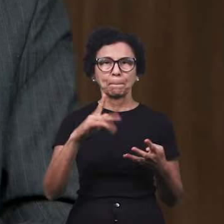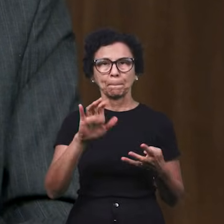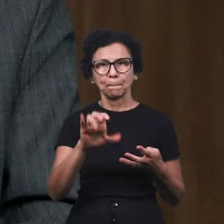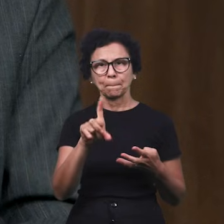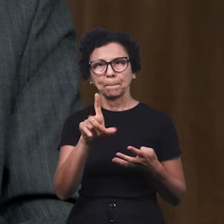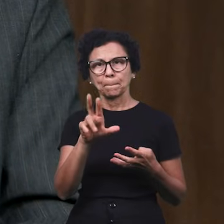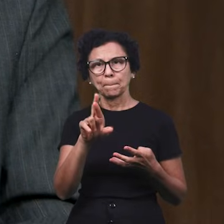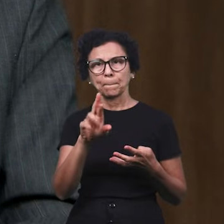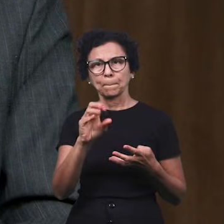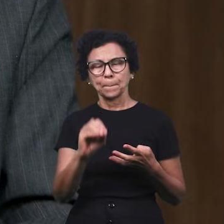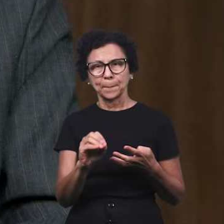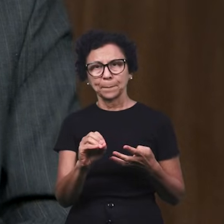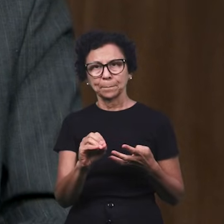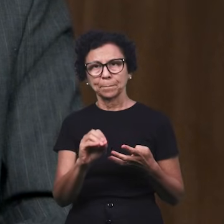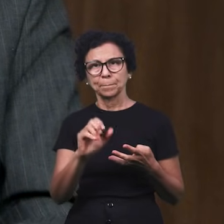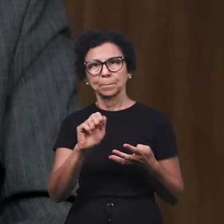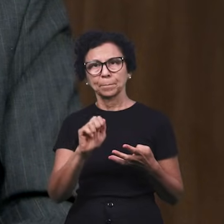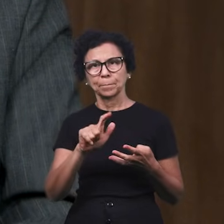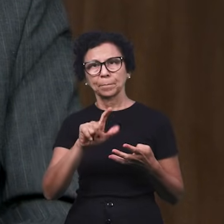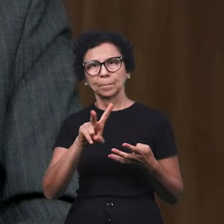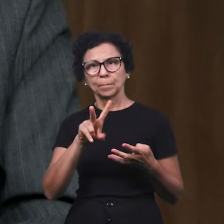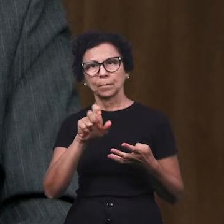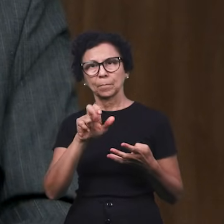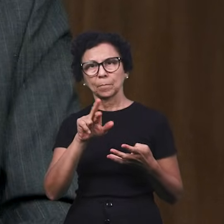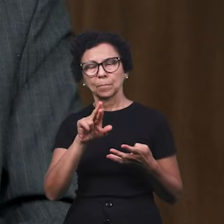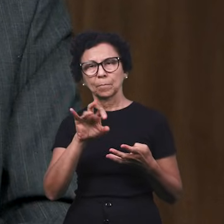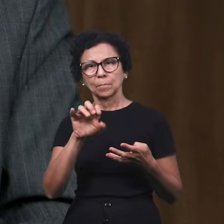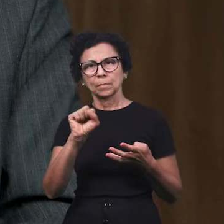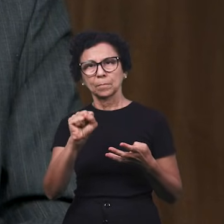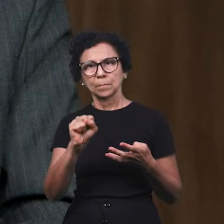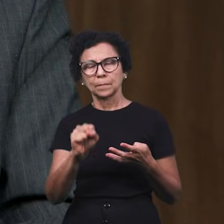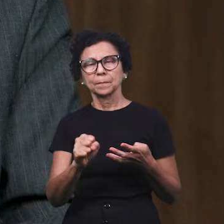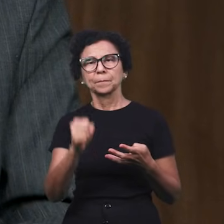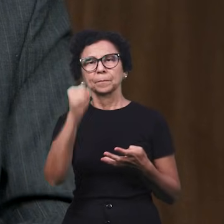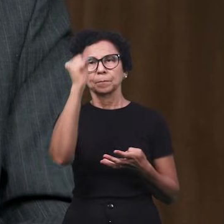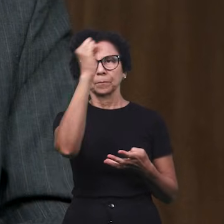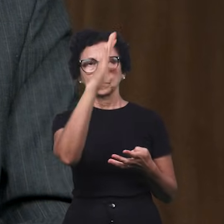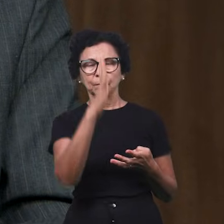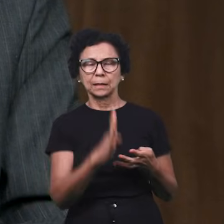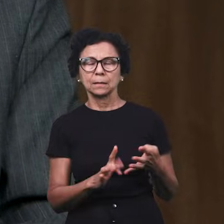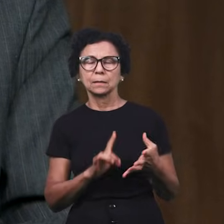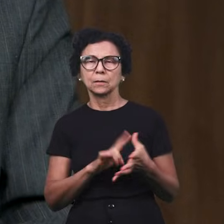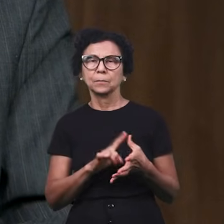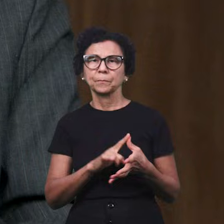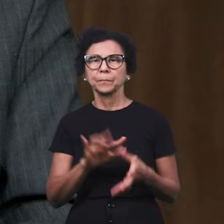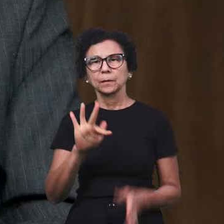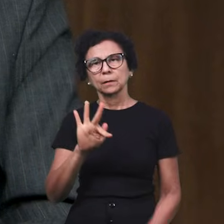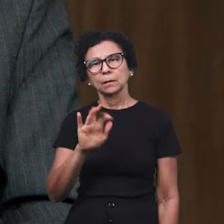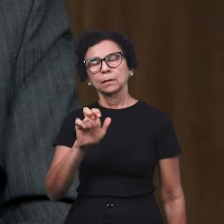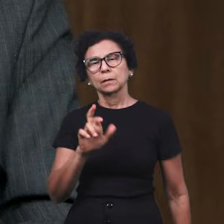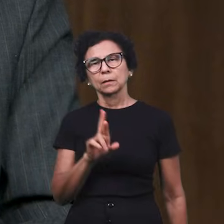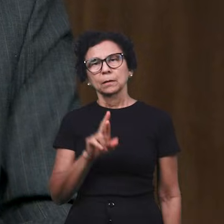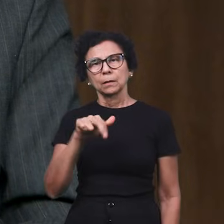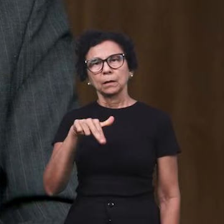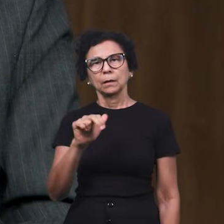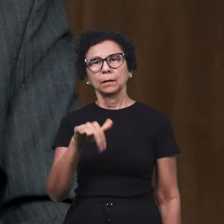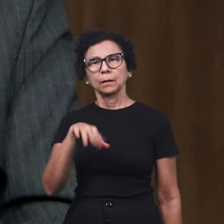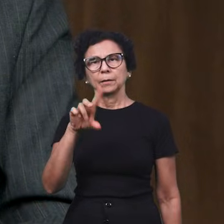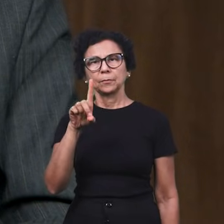Cabral, em 1500, chegada ao Brasil. Fernão de Magalhães, 1519